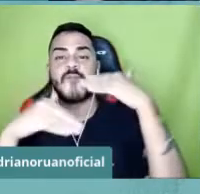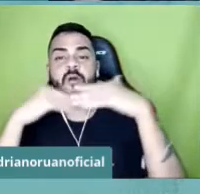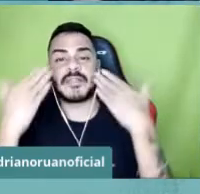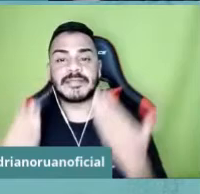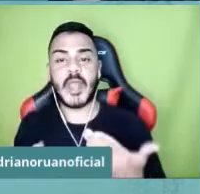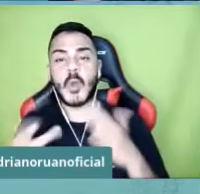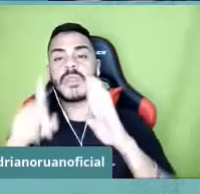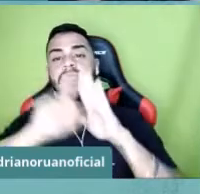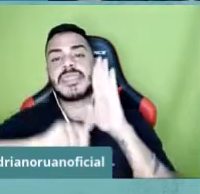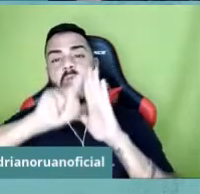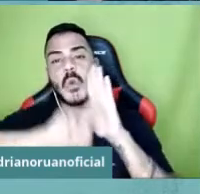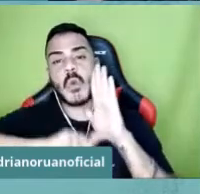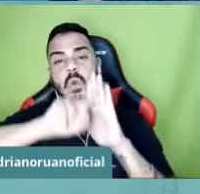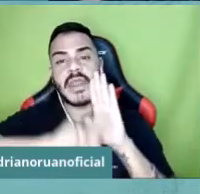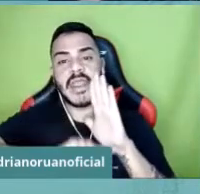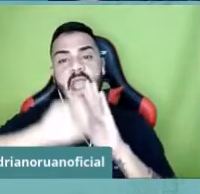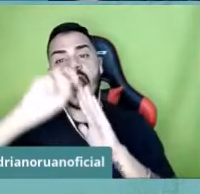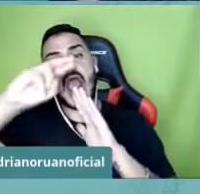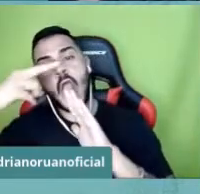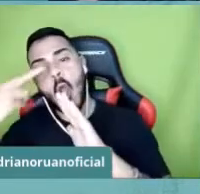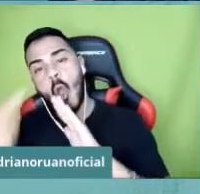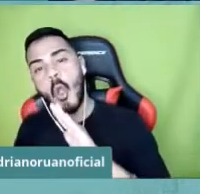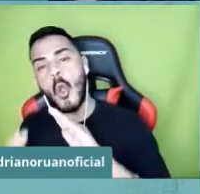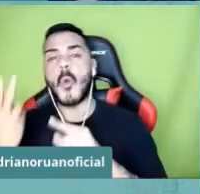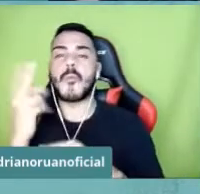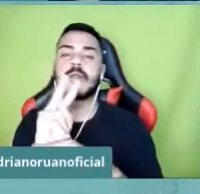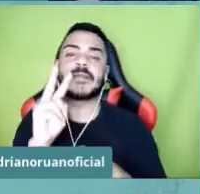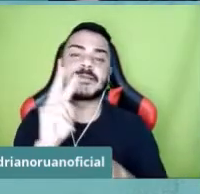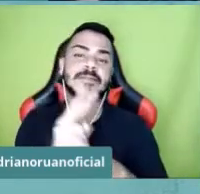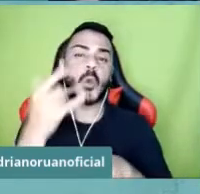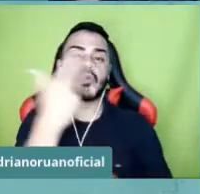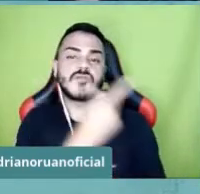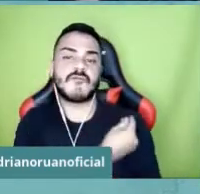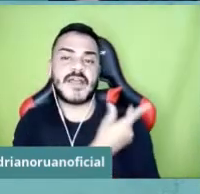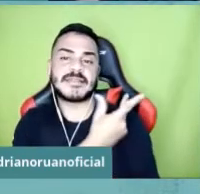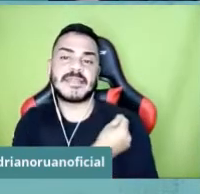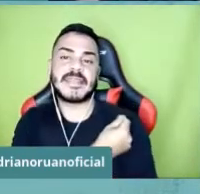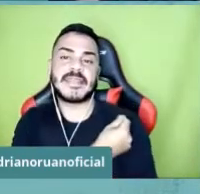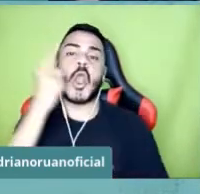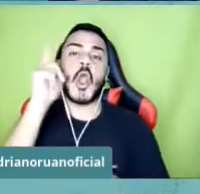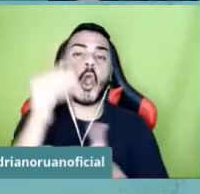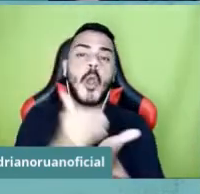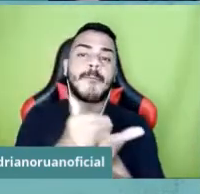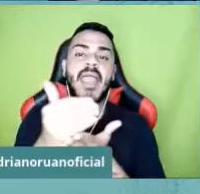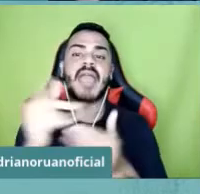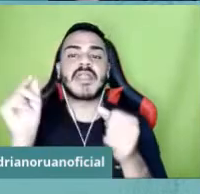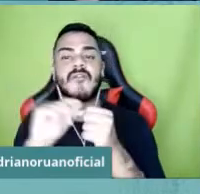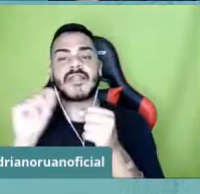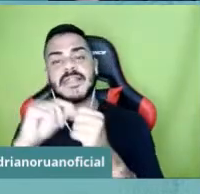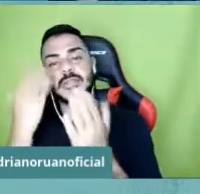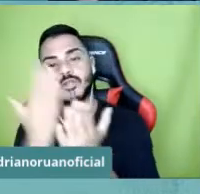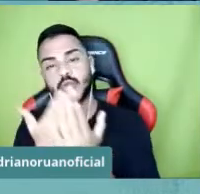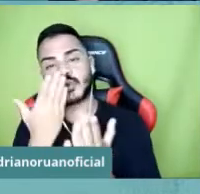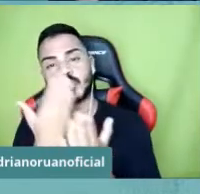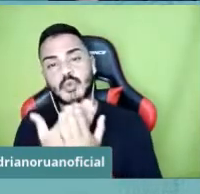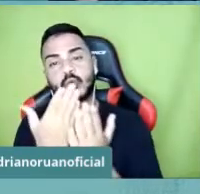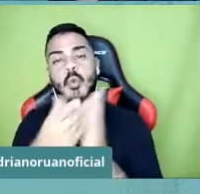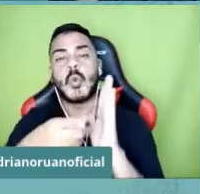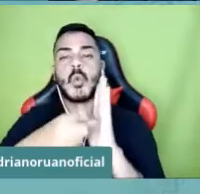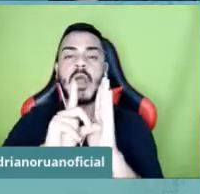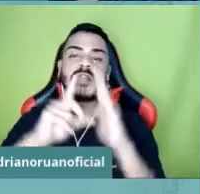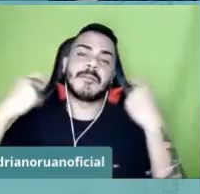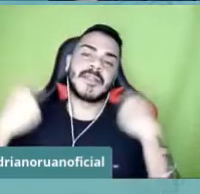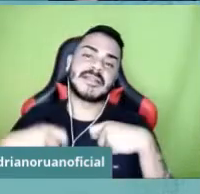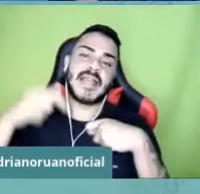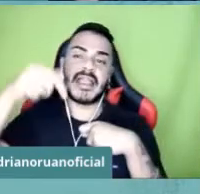teorias ou mecanismos de vacina, e aí eu começo a fazer estudos. Antes eu preciso, aqui no